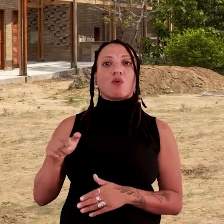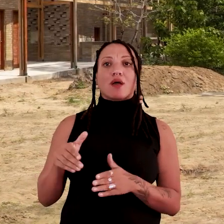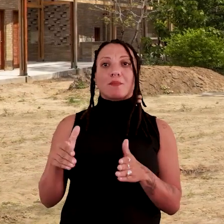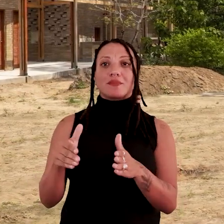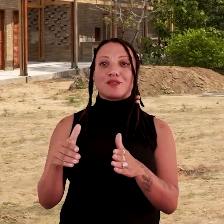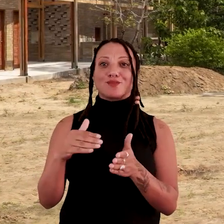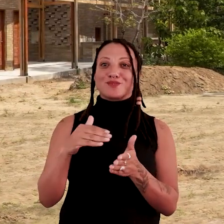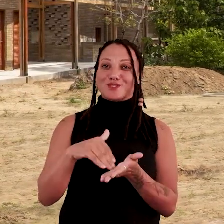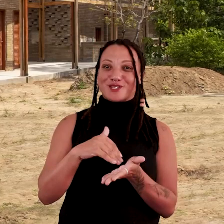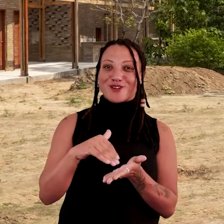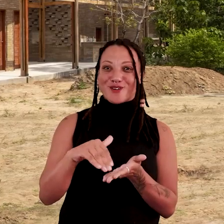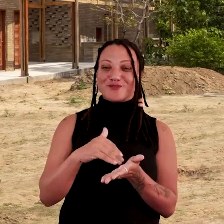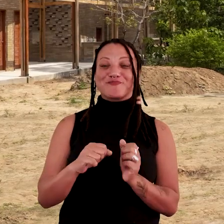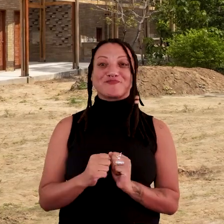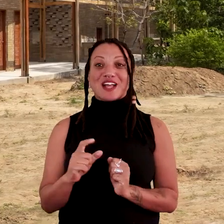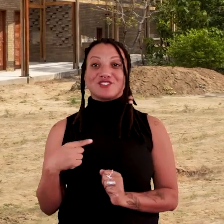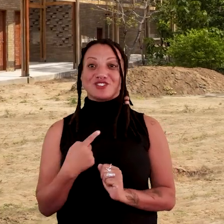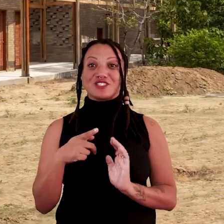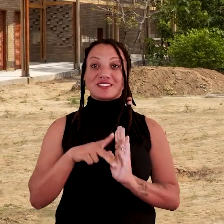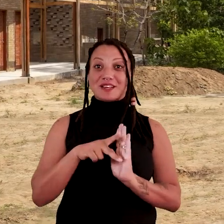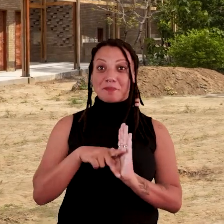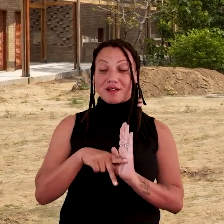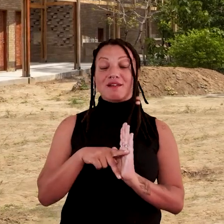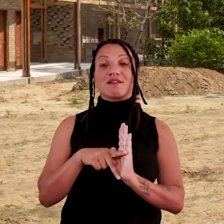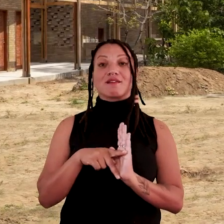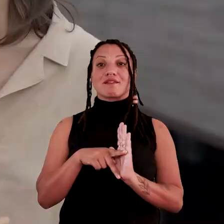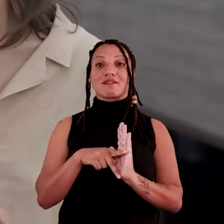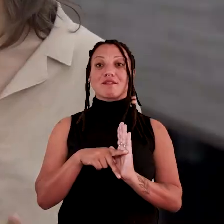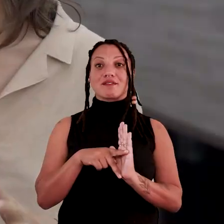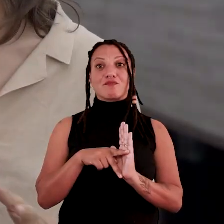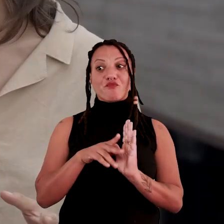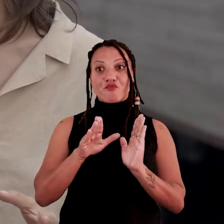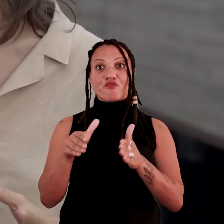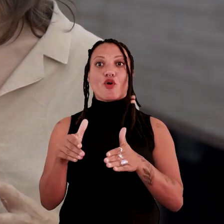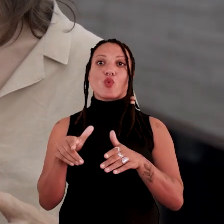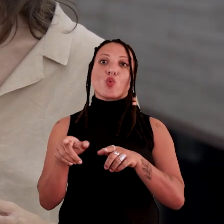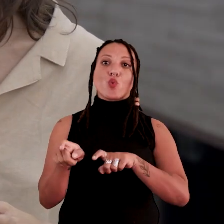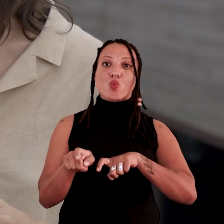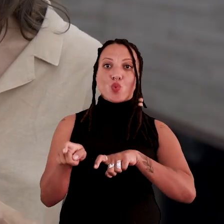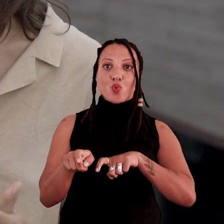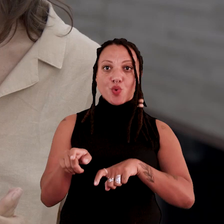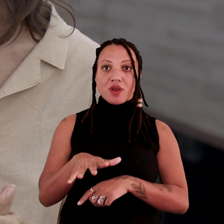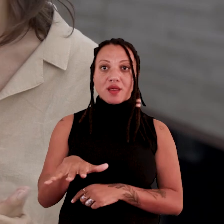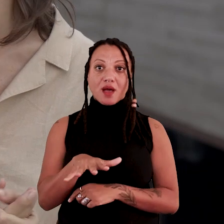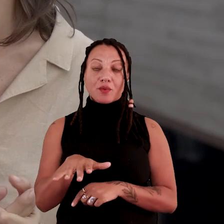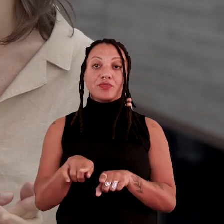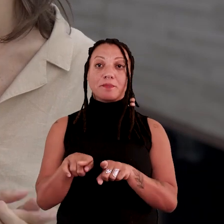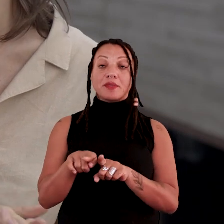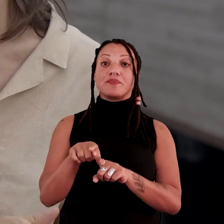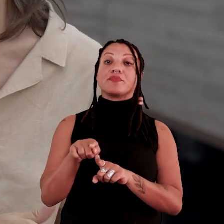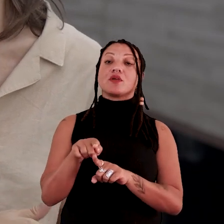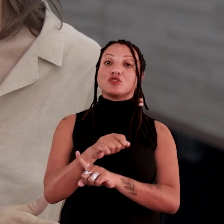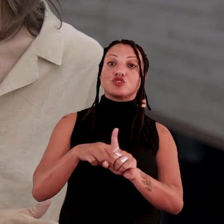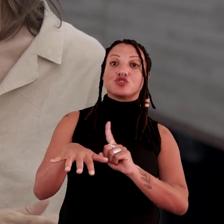para áreas rurais, projetos com um foco socioambiental. É um pouco o que tem caracterizado nossa prática nesses